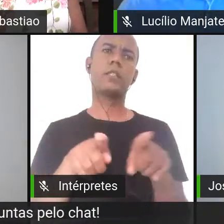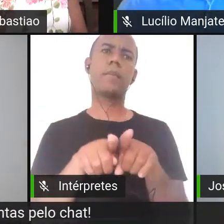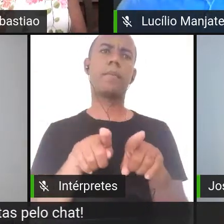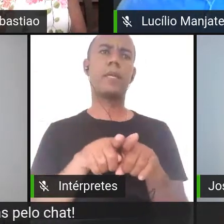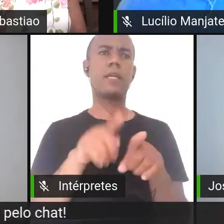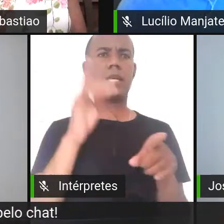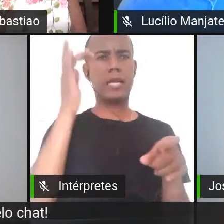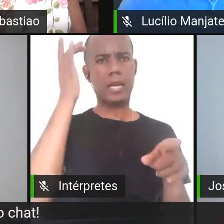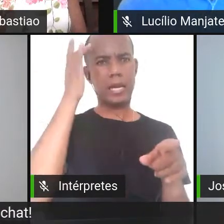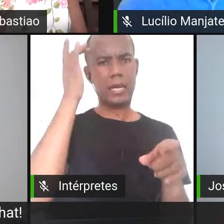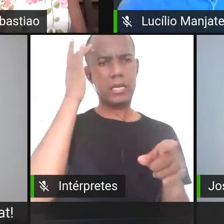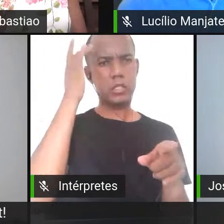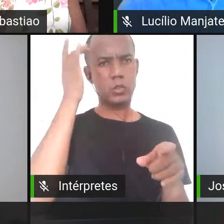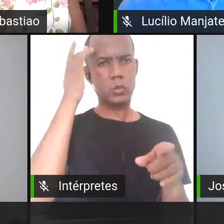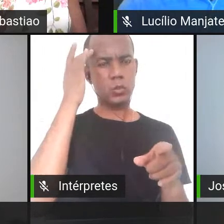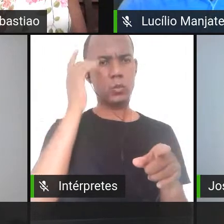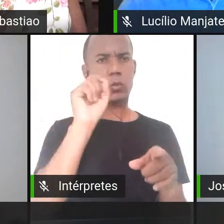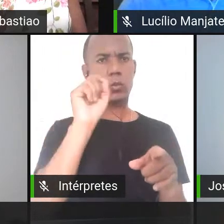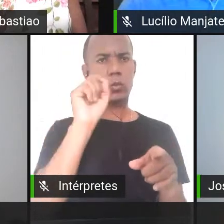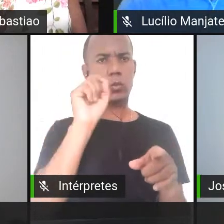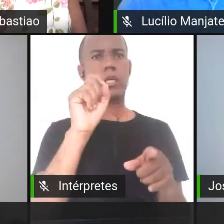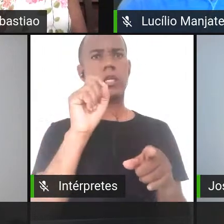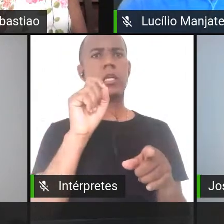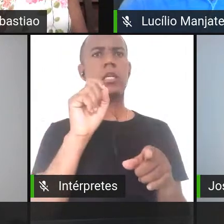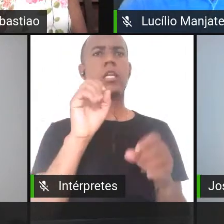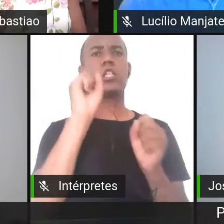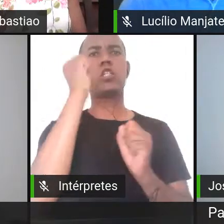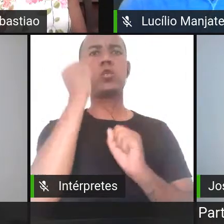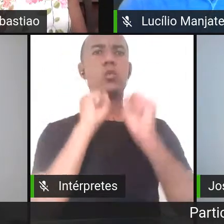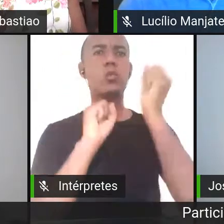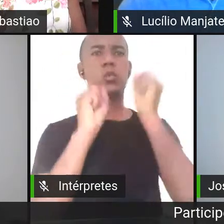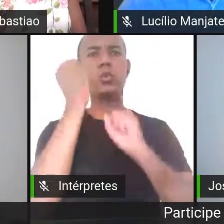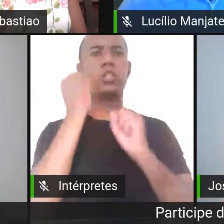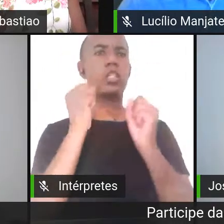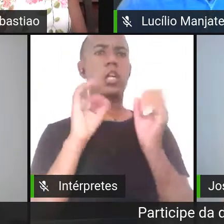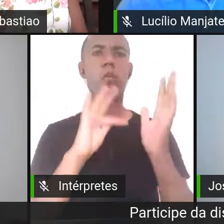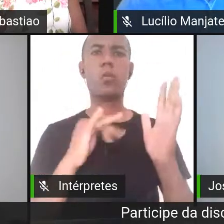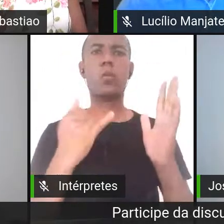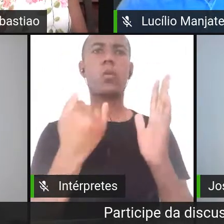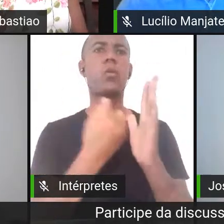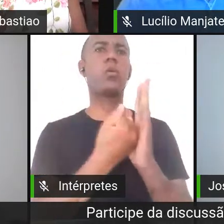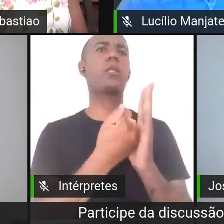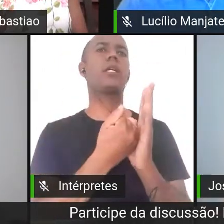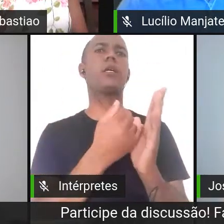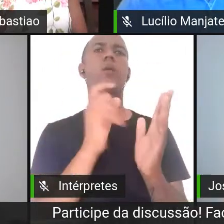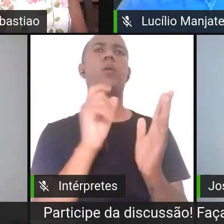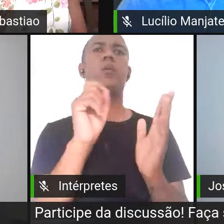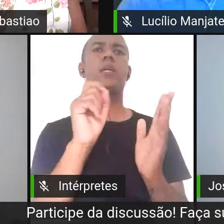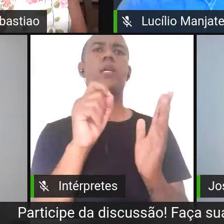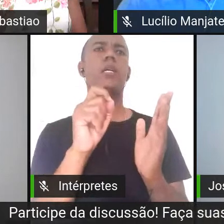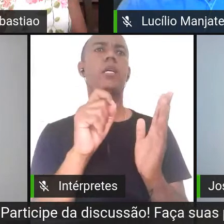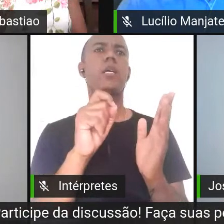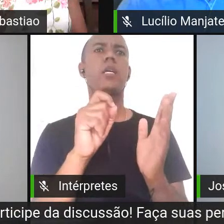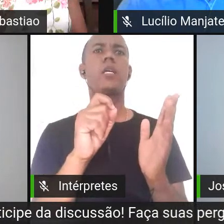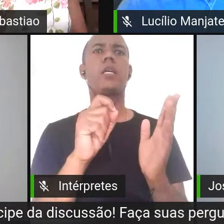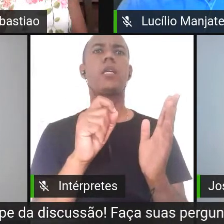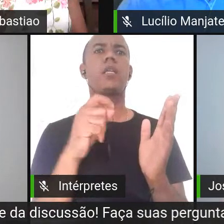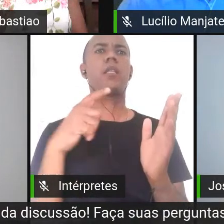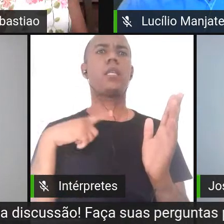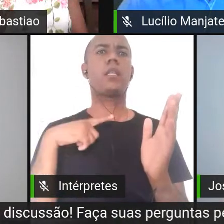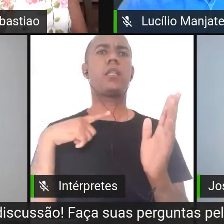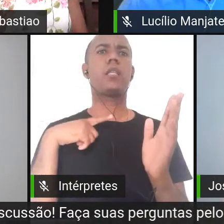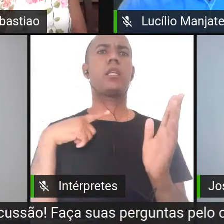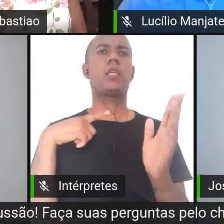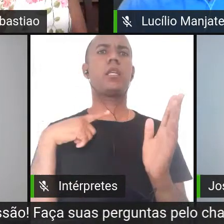toda a indústria, todo o mercado literário, incluindo o infanto-juvenil, está nesta situação em